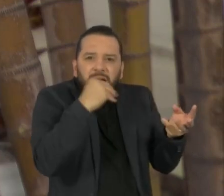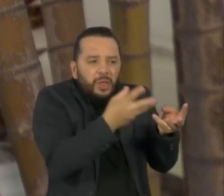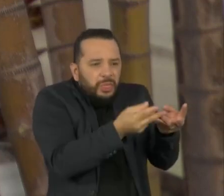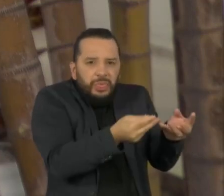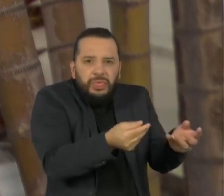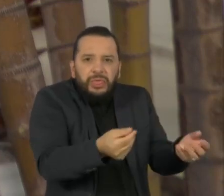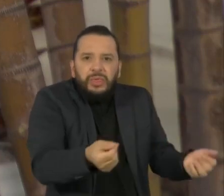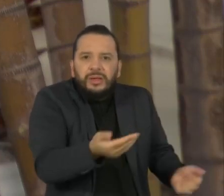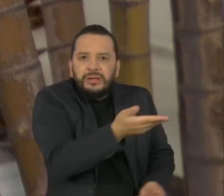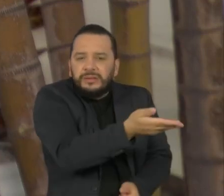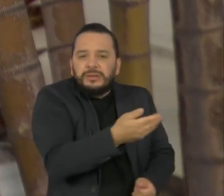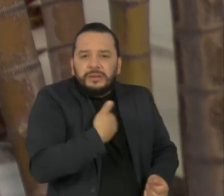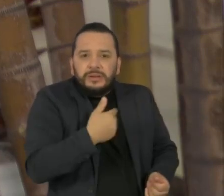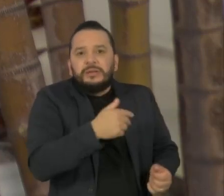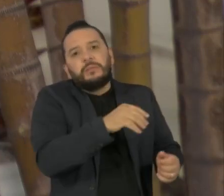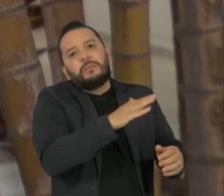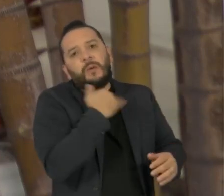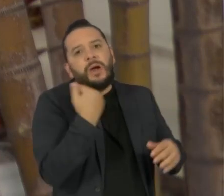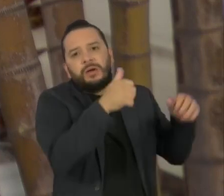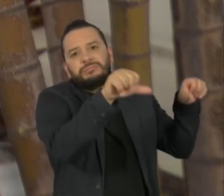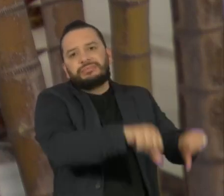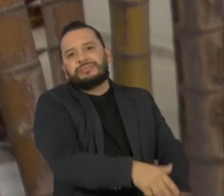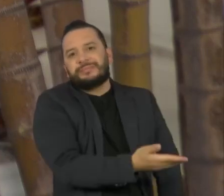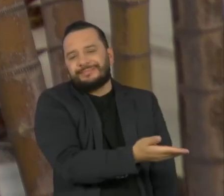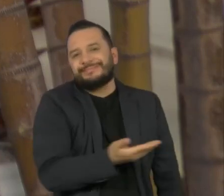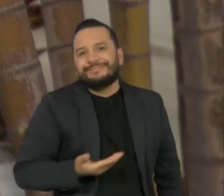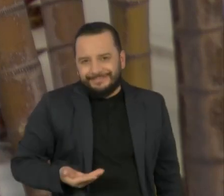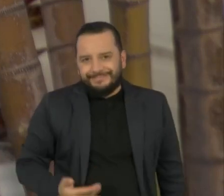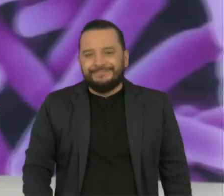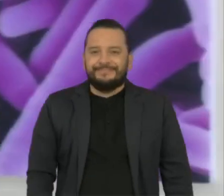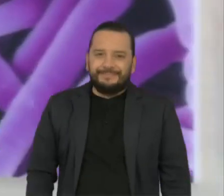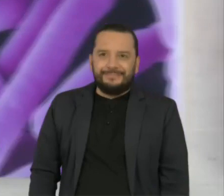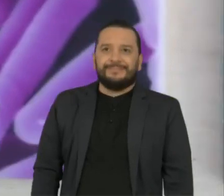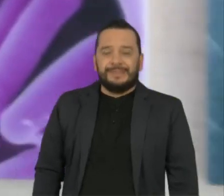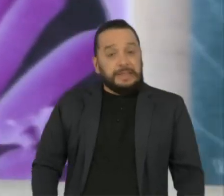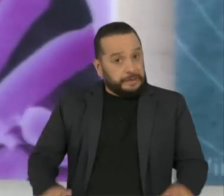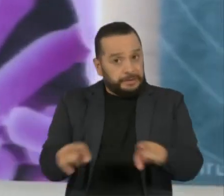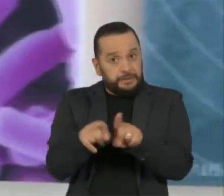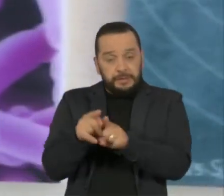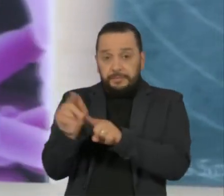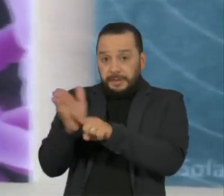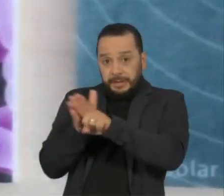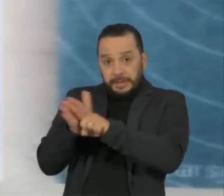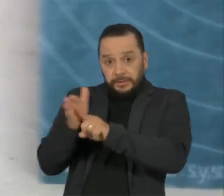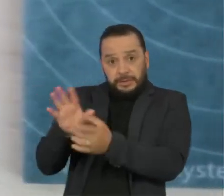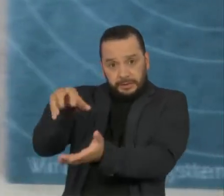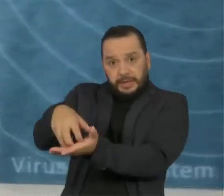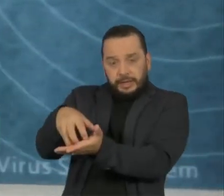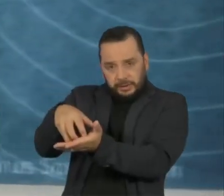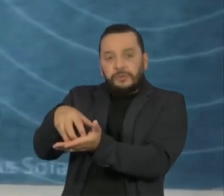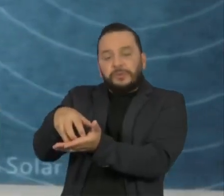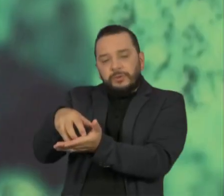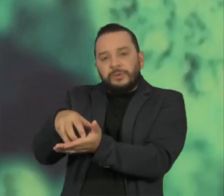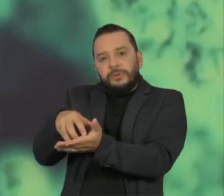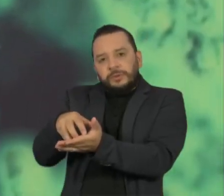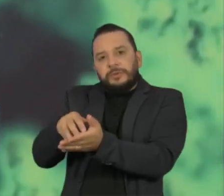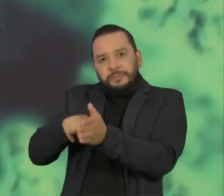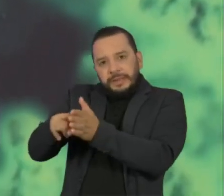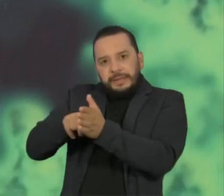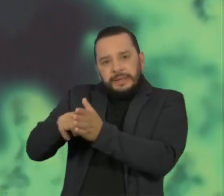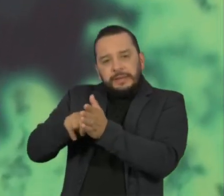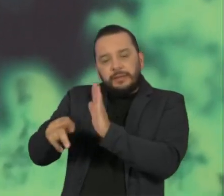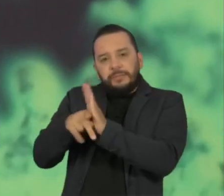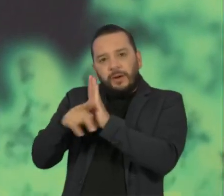alguma mutação que os deixaram mais suscetíveis ao vírus. Pesquisadores do Centro de Estudos do Genoma Humano e de